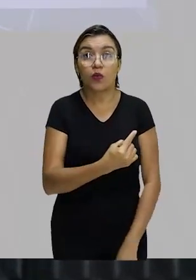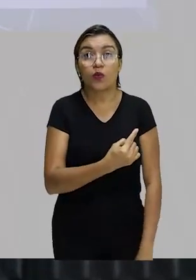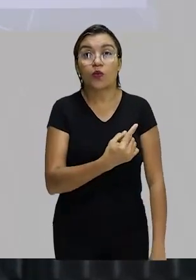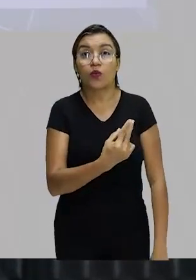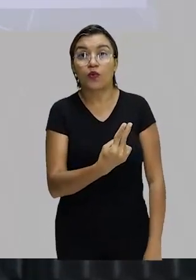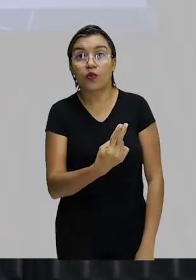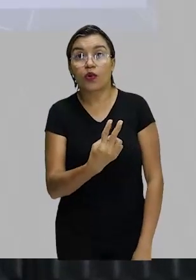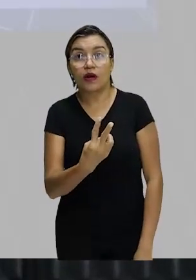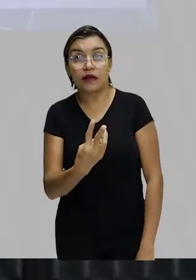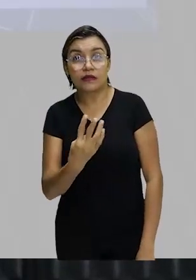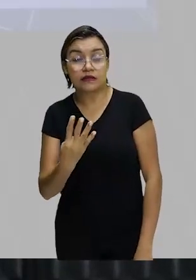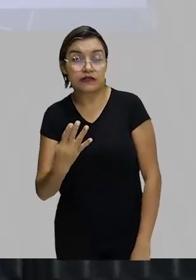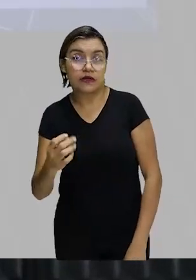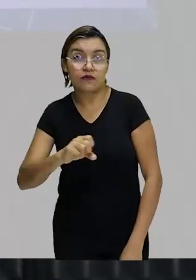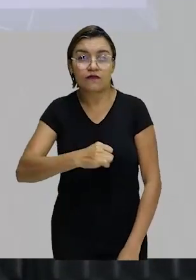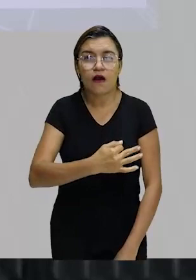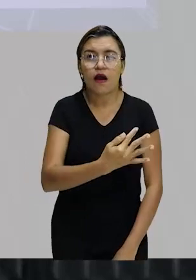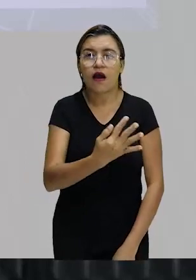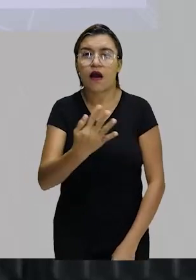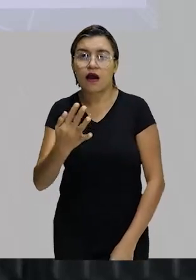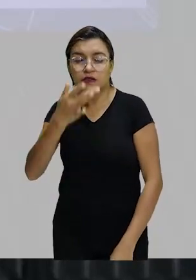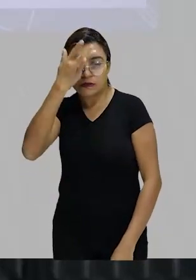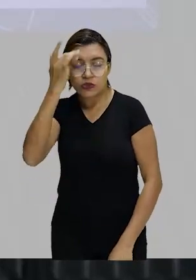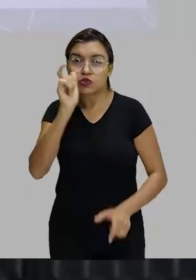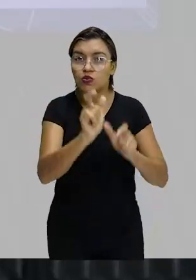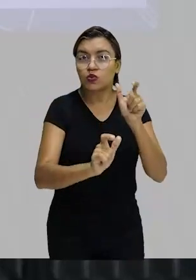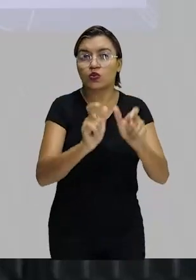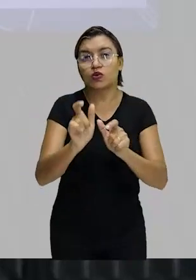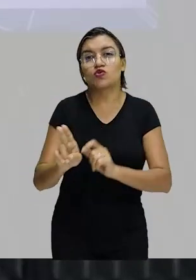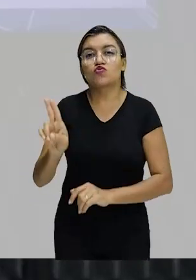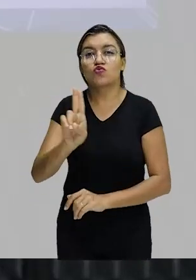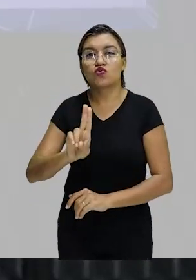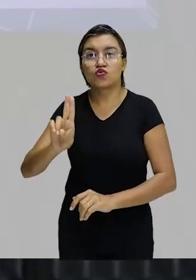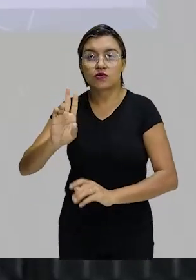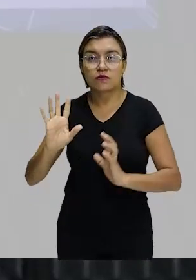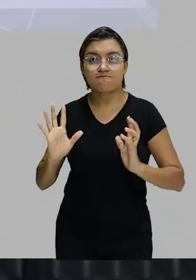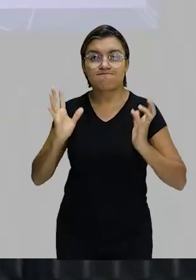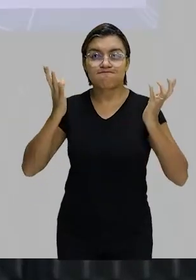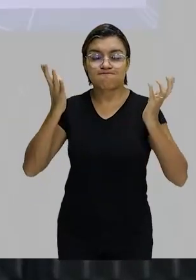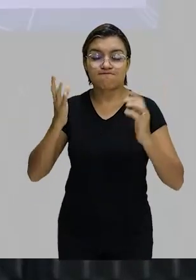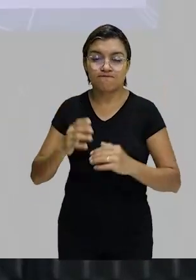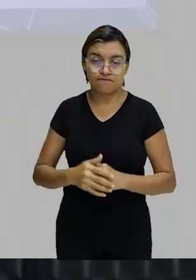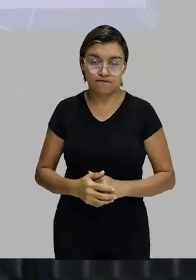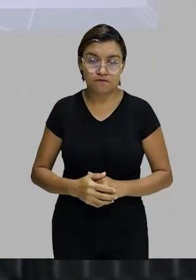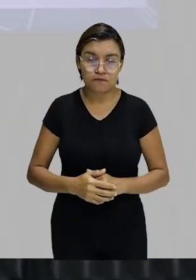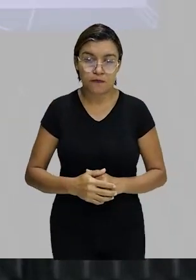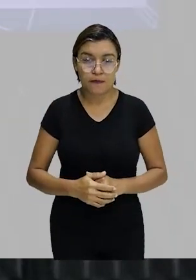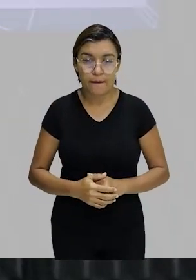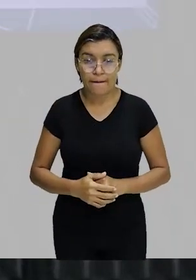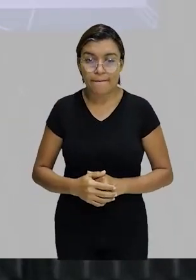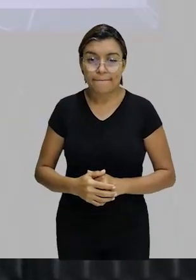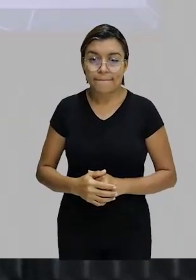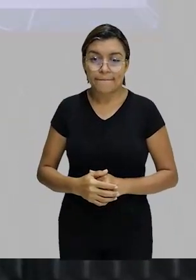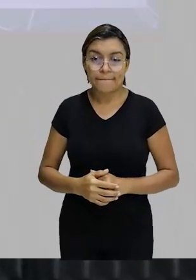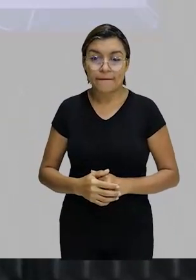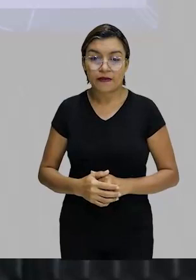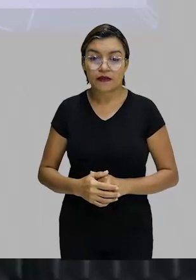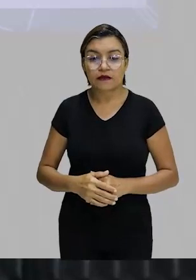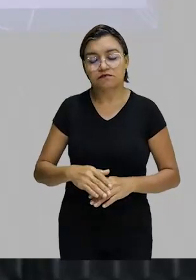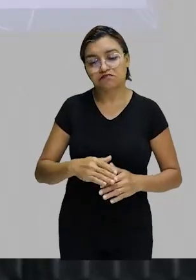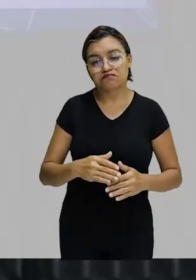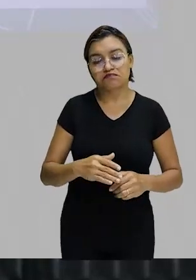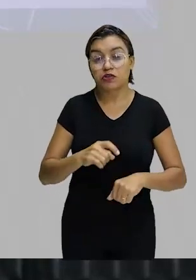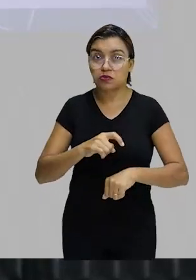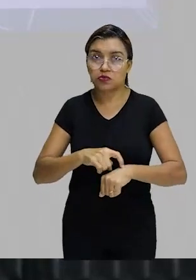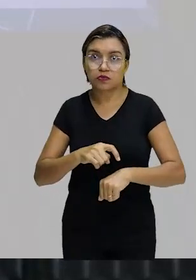dizer, algo que muitas pessoas estão utilizando, algum tipo de manifestação. In any given society, em qualquer